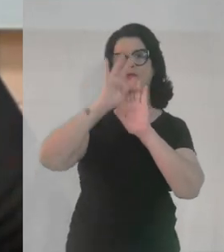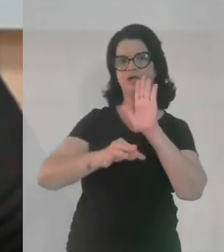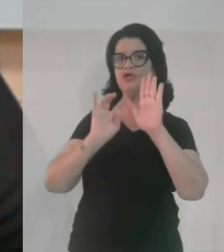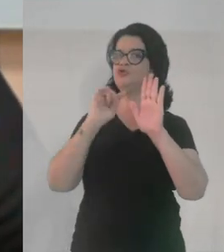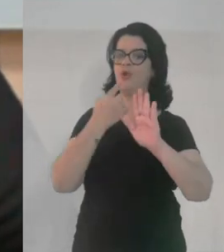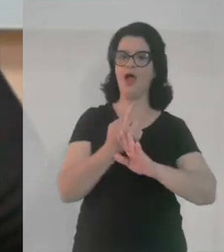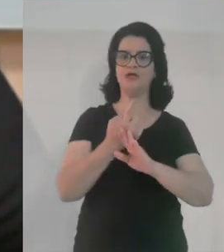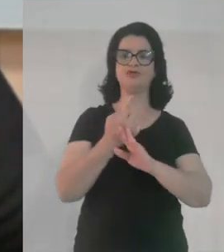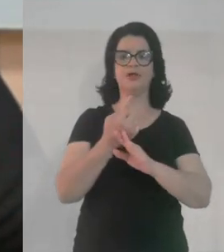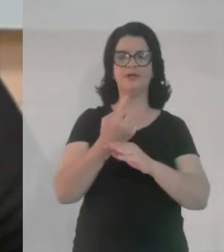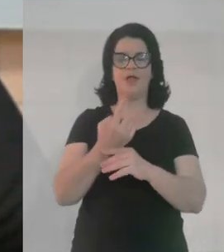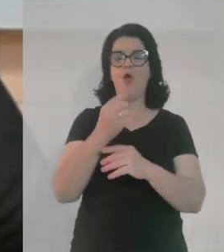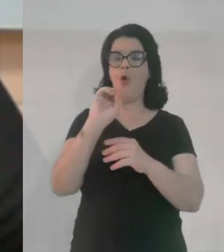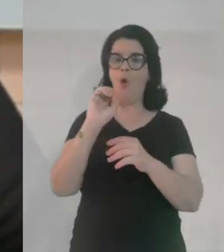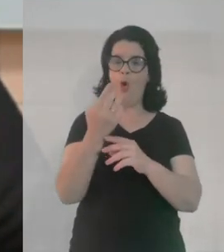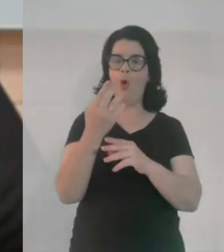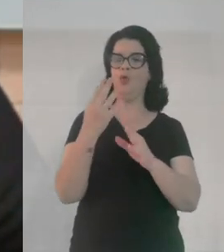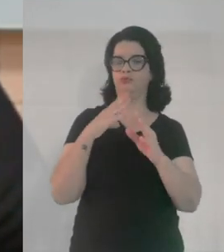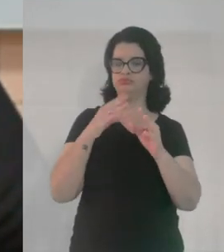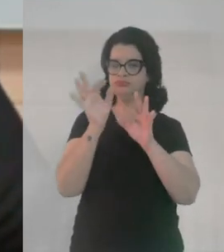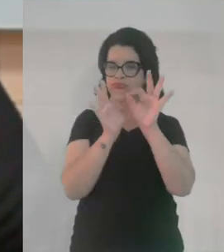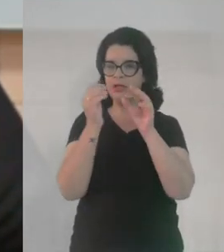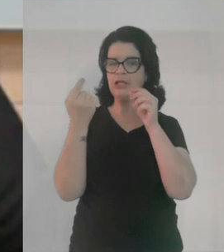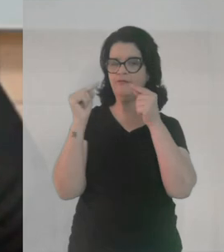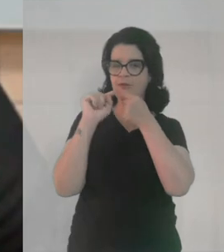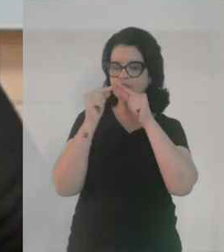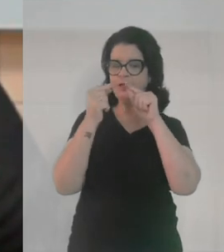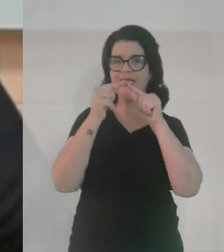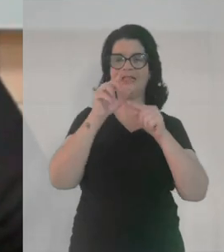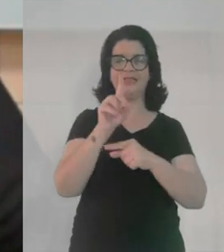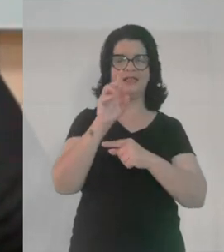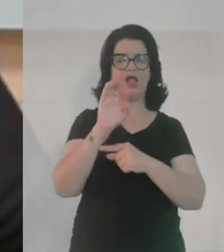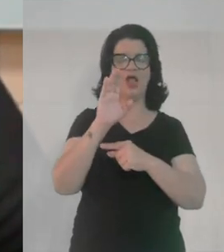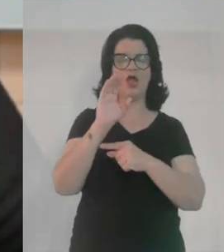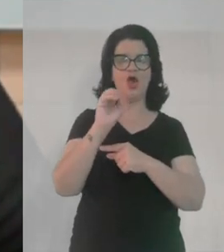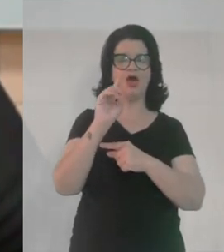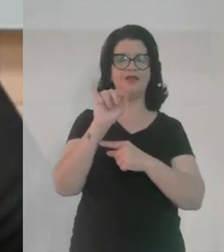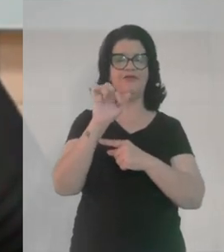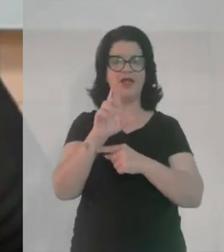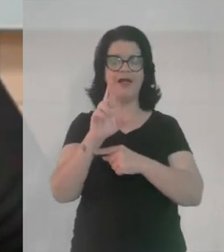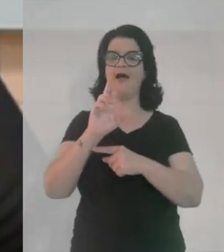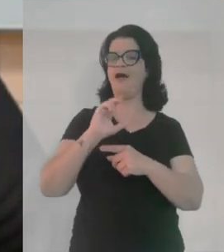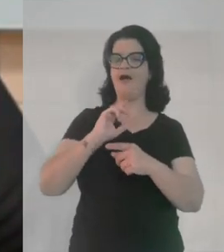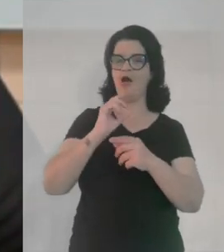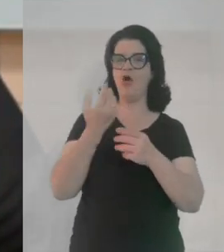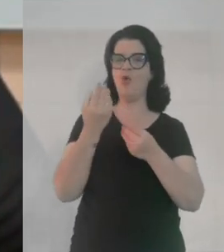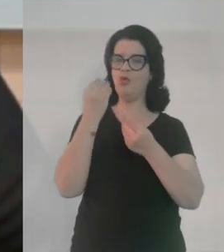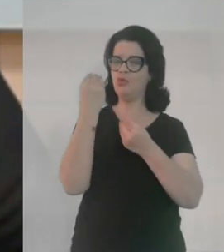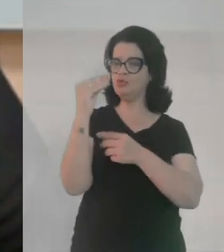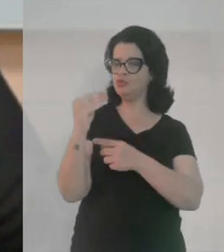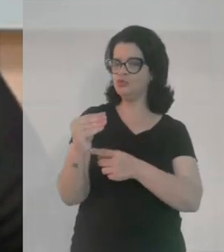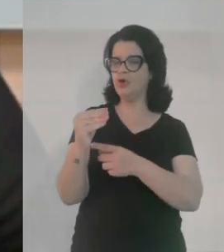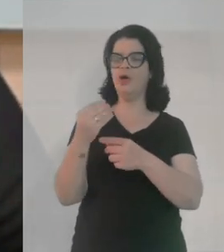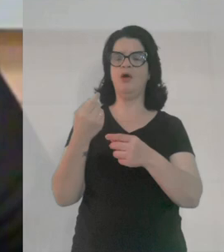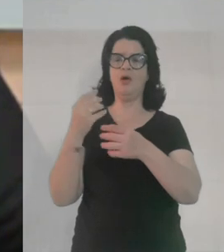a gente ou decodifica, né? Geralmente a gente vai decodificar os signos, os sinais, não é? E